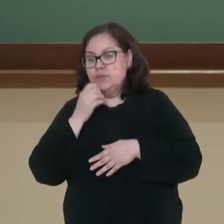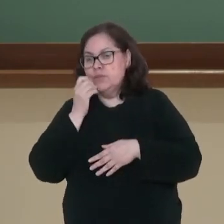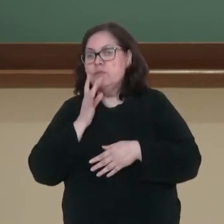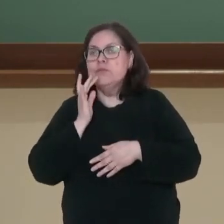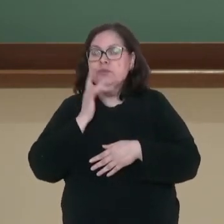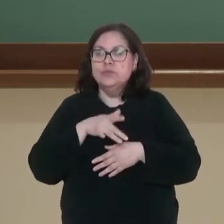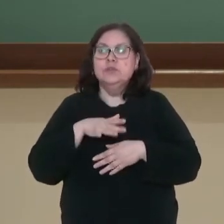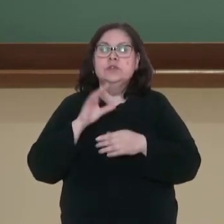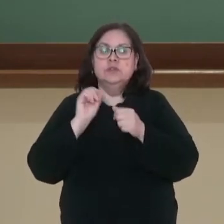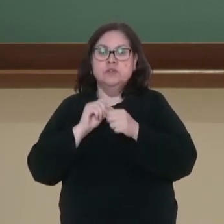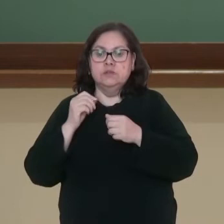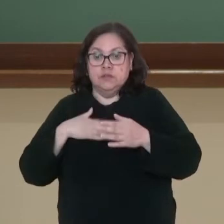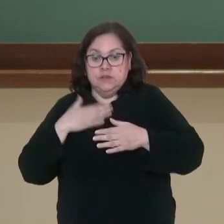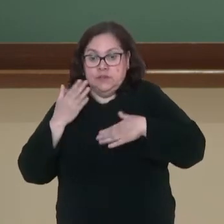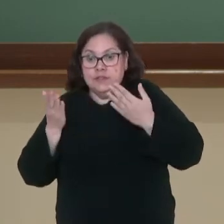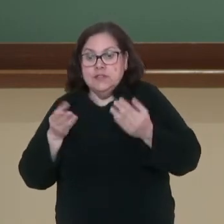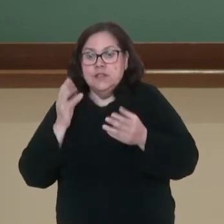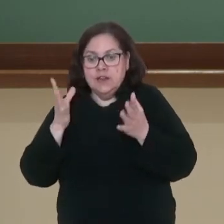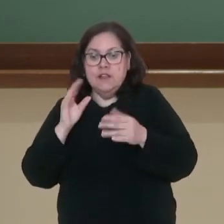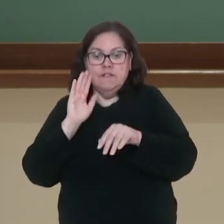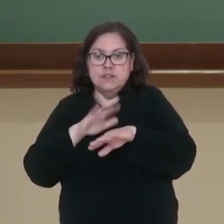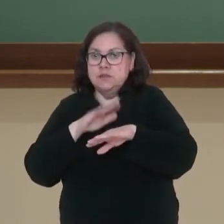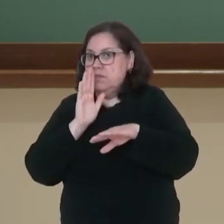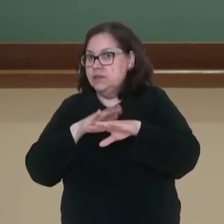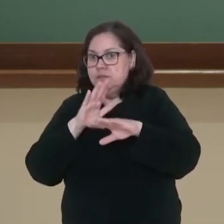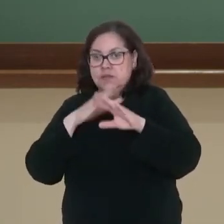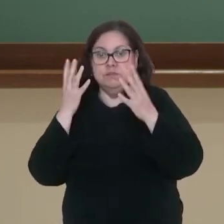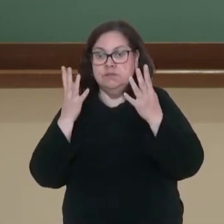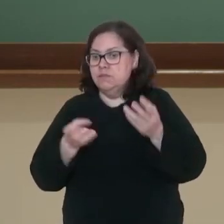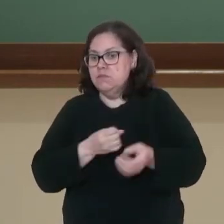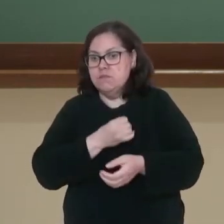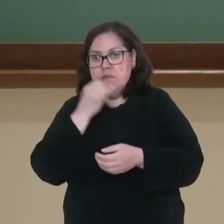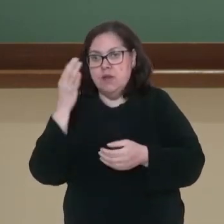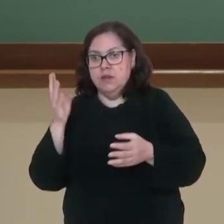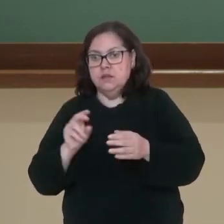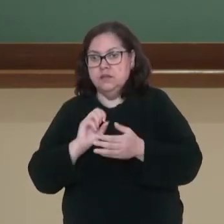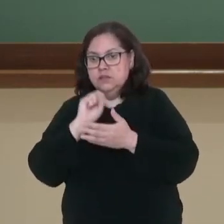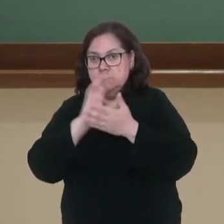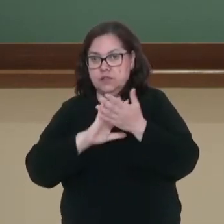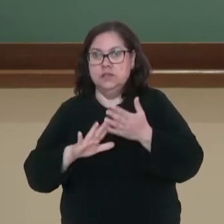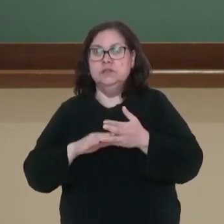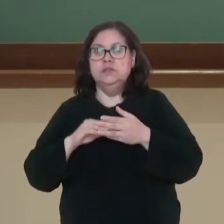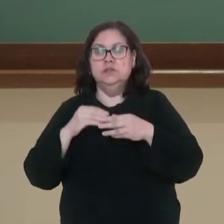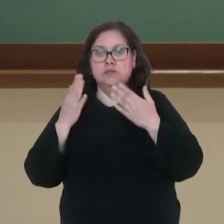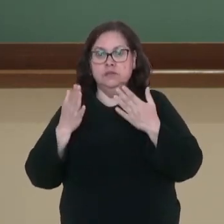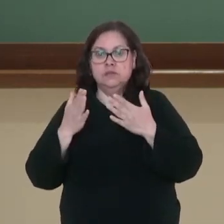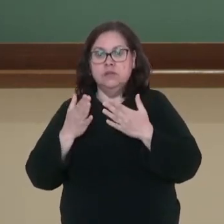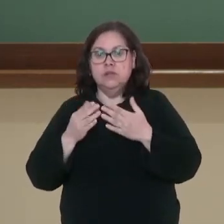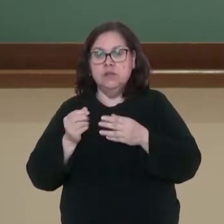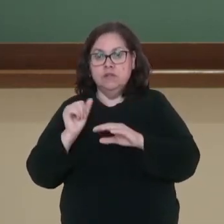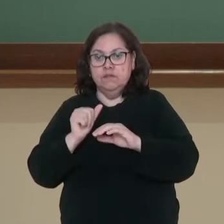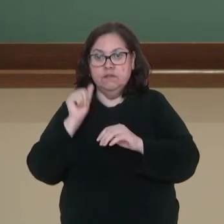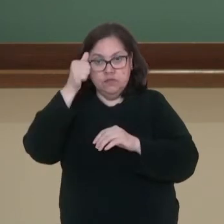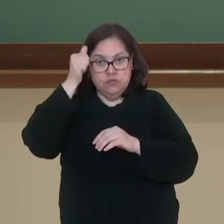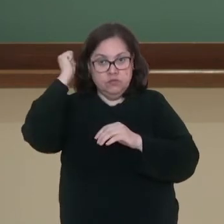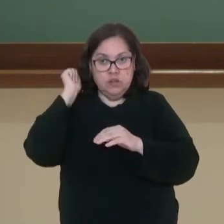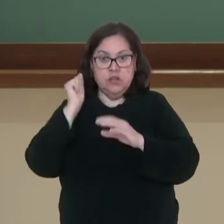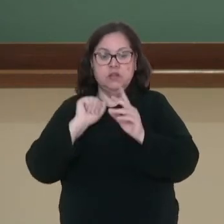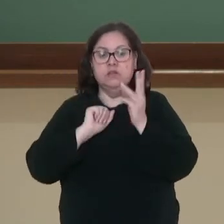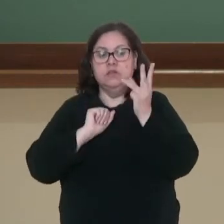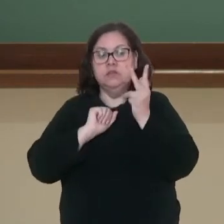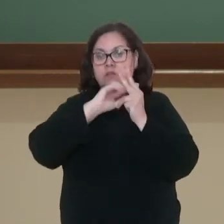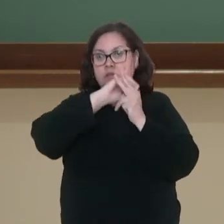hora que você se empolgar com isso, você vai querer fazer vários exercícios de mapeamento cromossômico. Isso cai no vestibular também, cai no